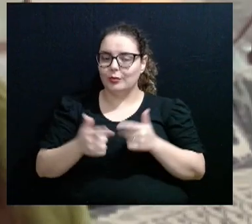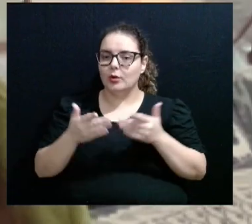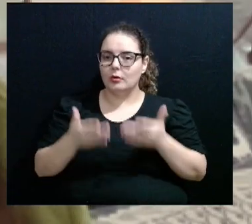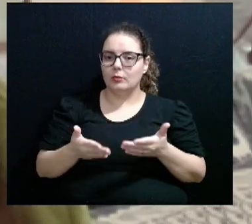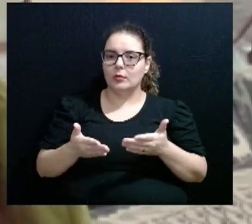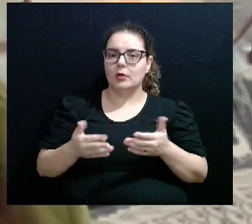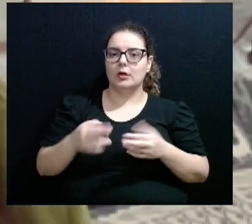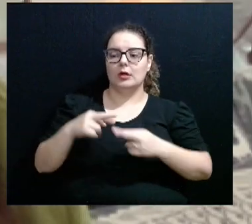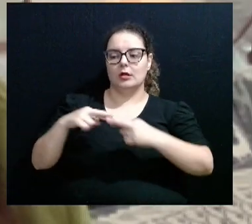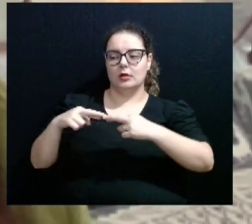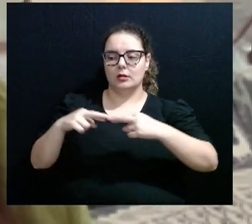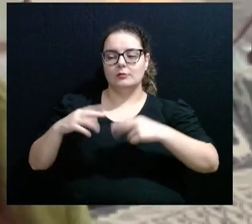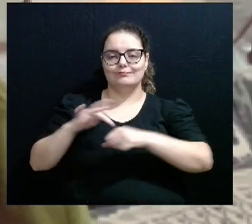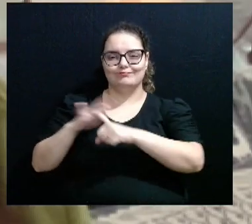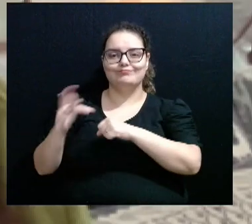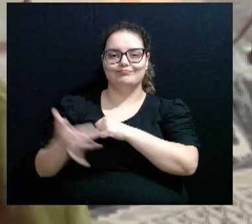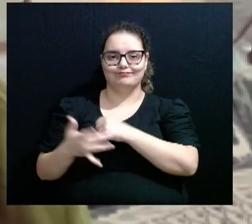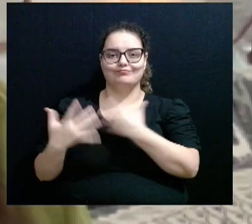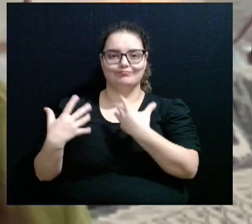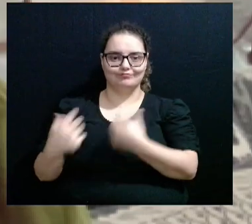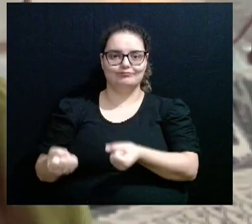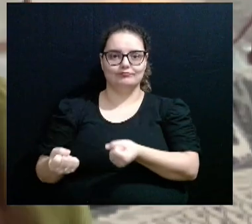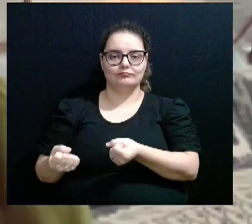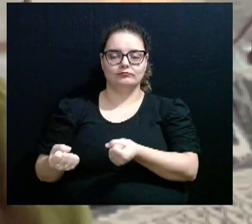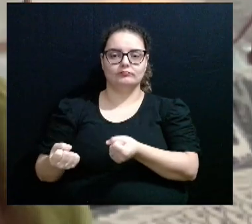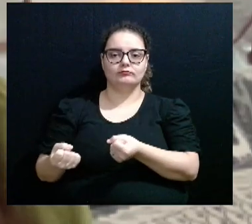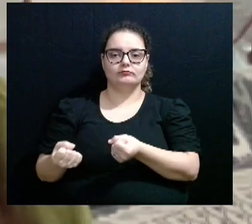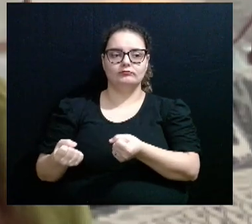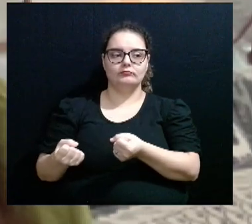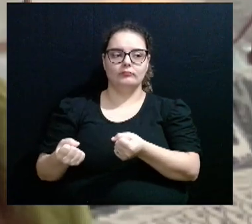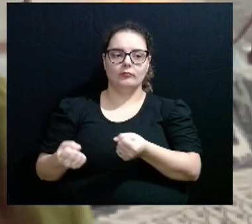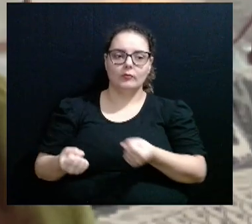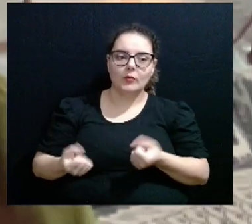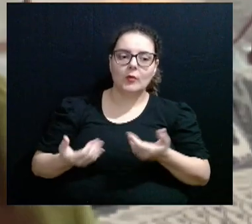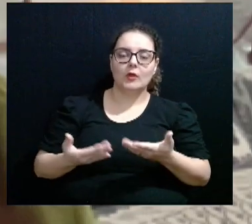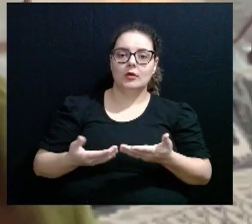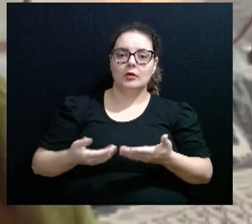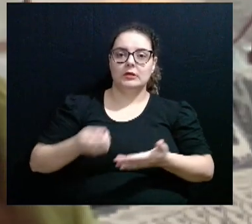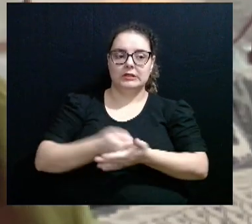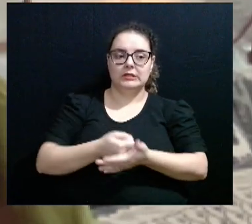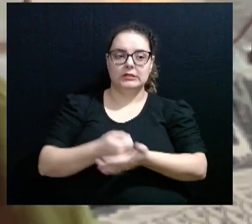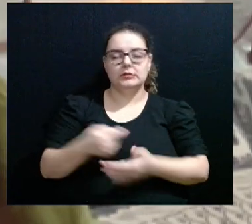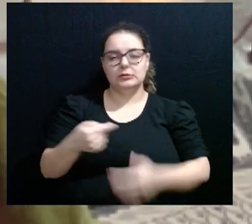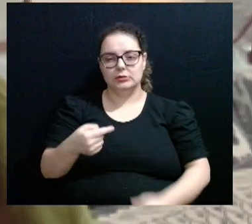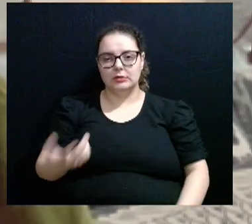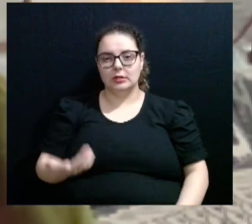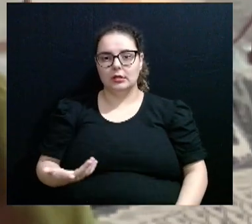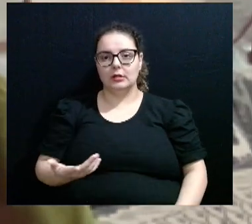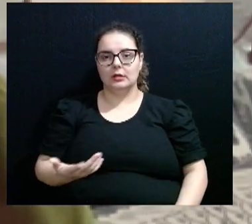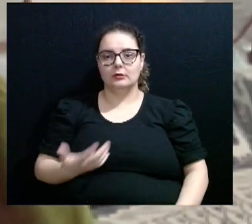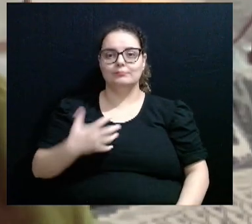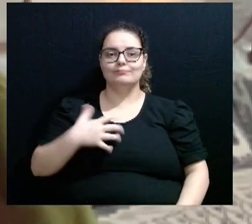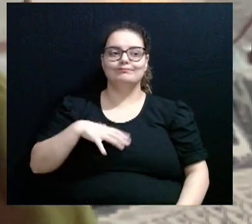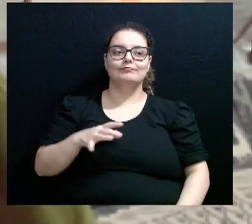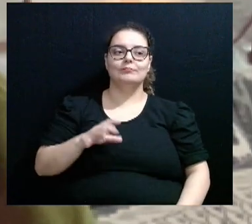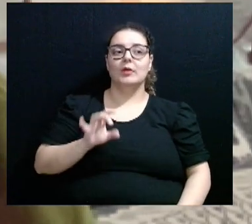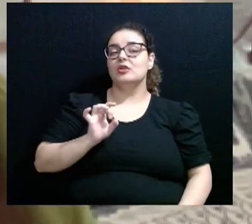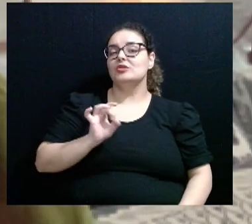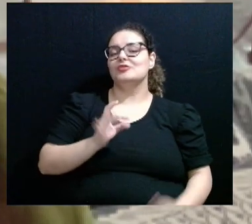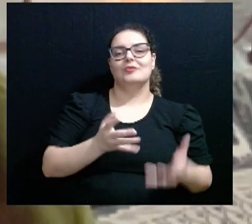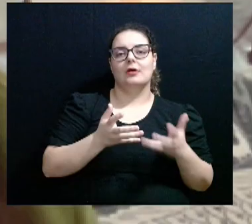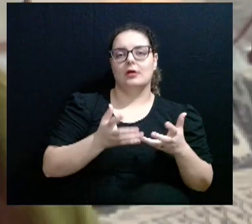acabaram excedendo esse tema e levando de uma forma da autoajuda negativa, é que é esse basta querer, né? Então, muitas